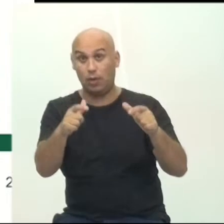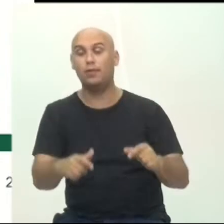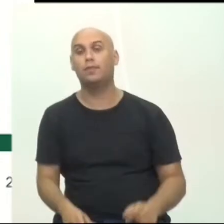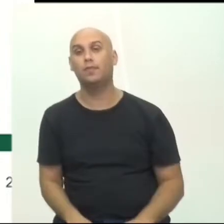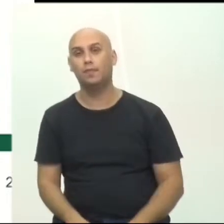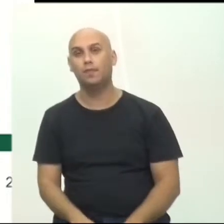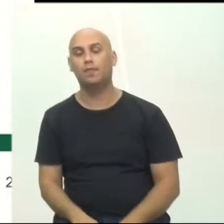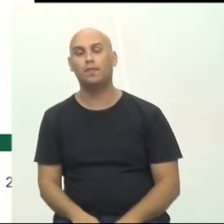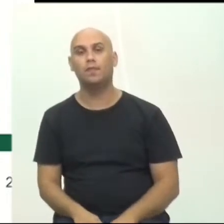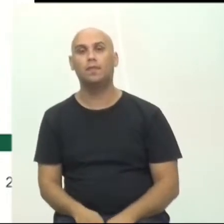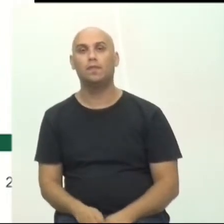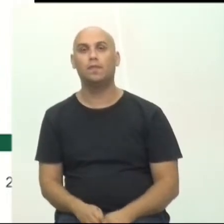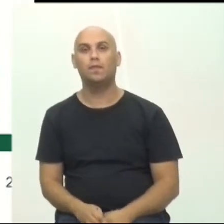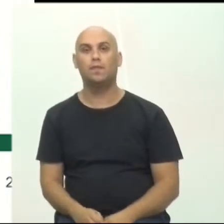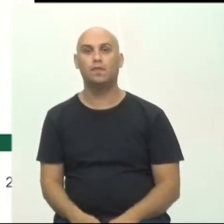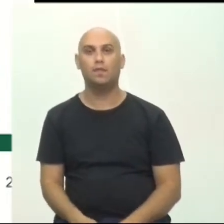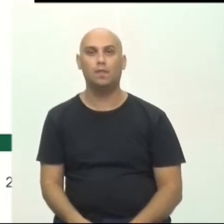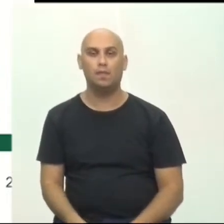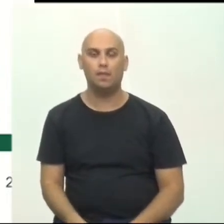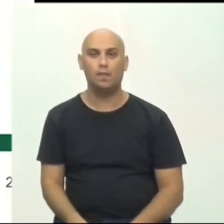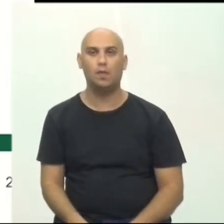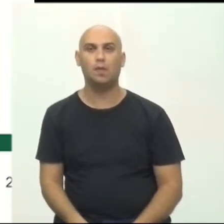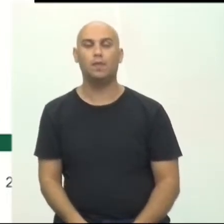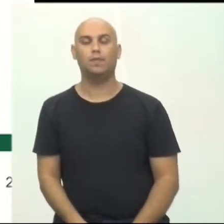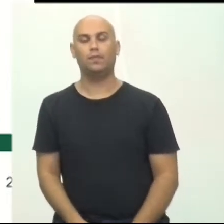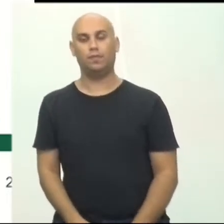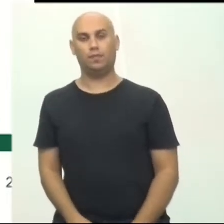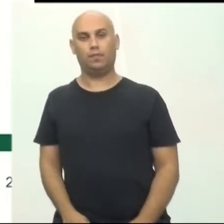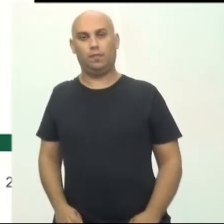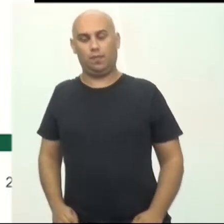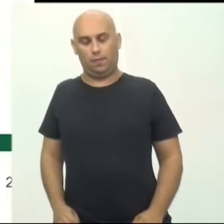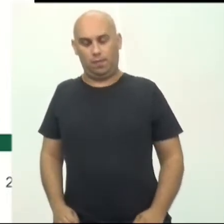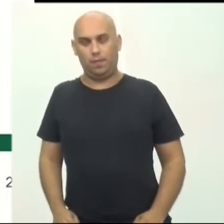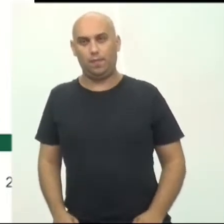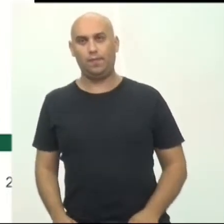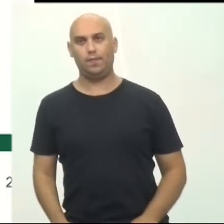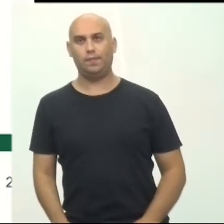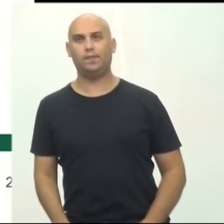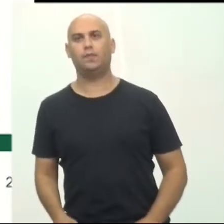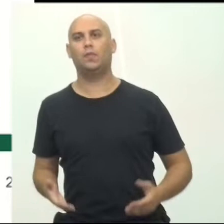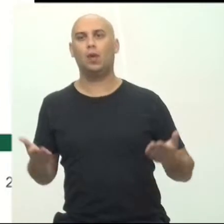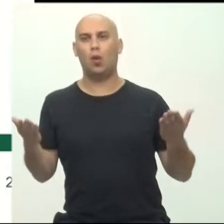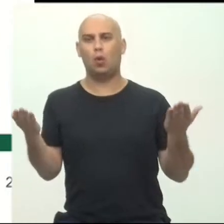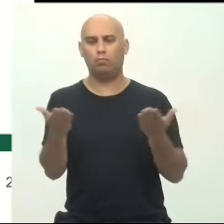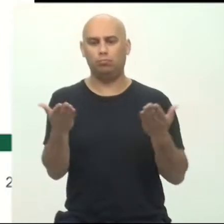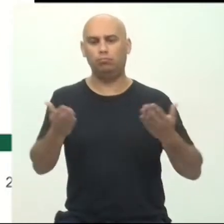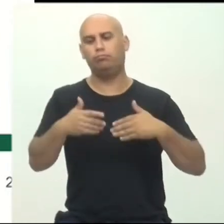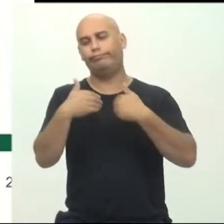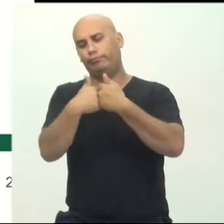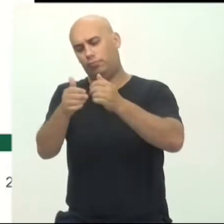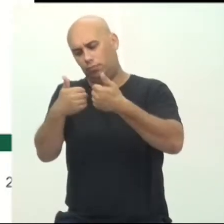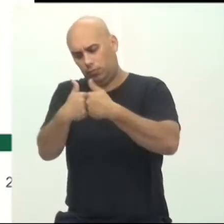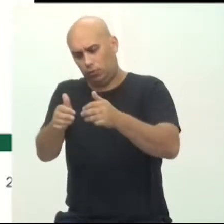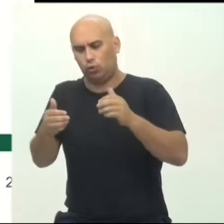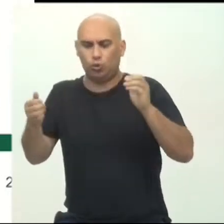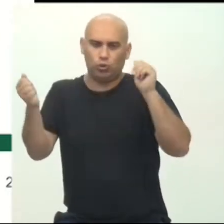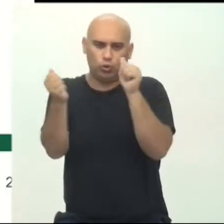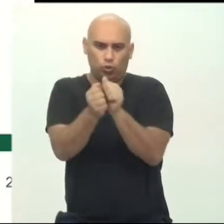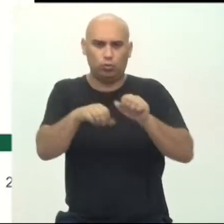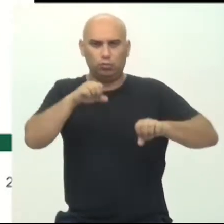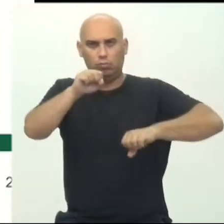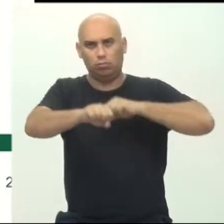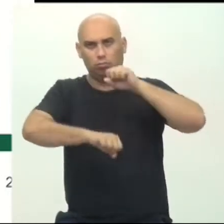Então, a gente pensou que, como é compartilhado e a parte do transporte coletivo, ele não é